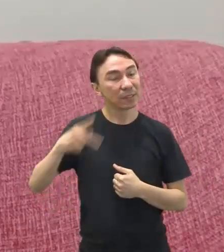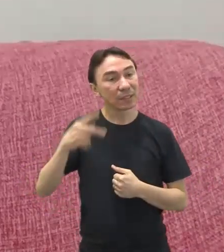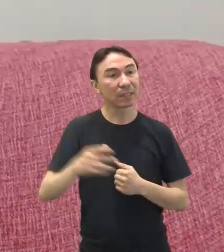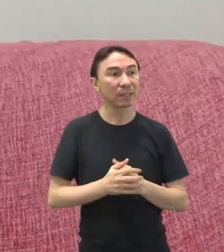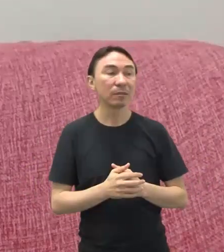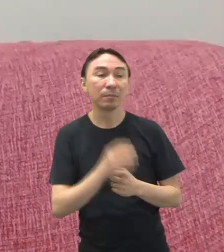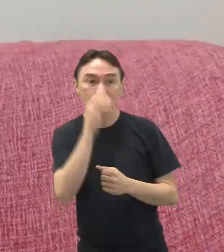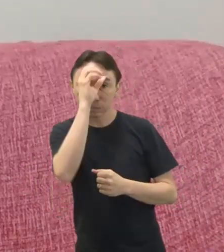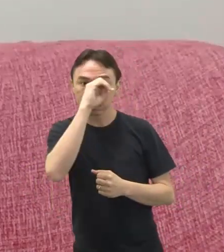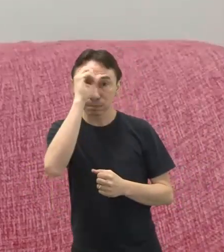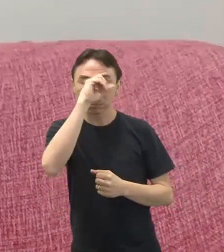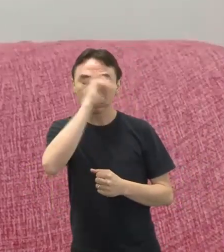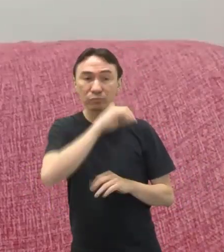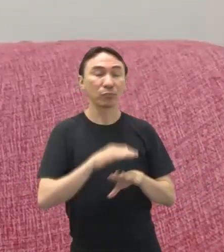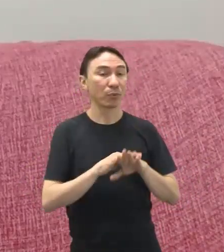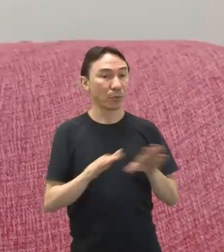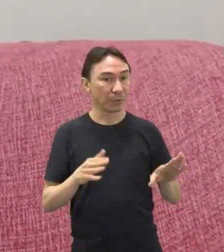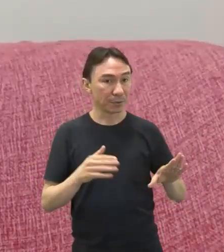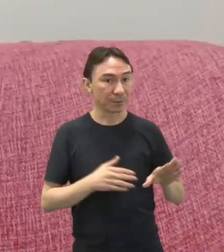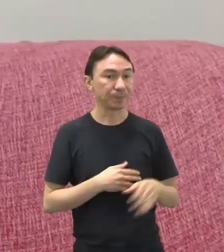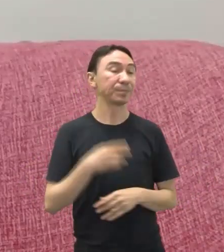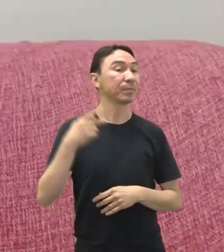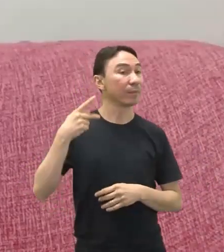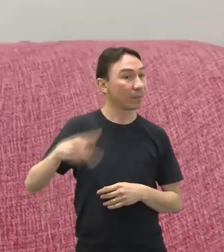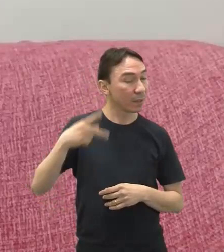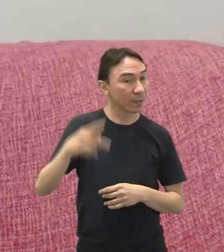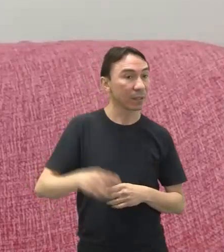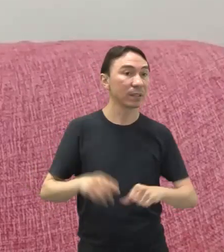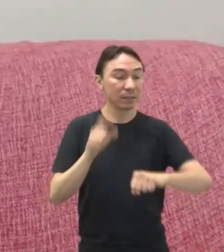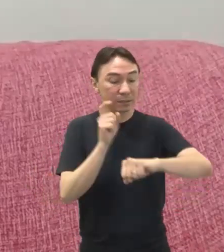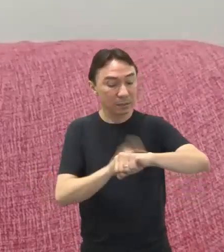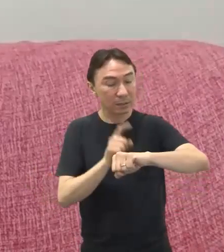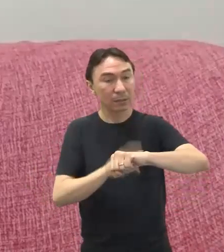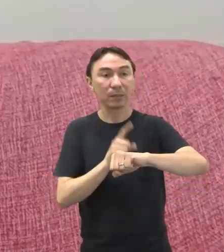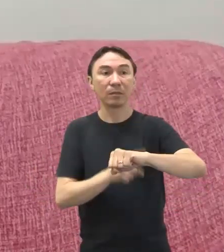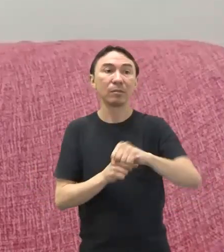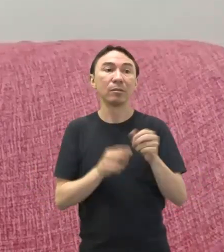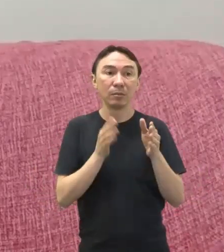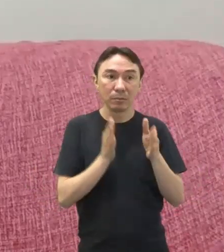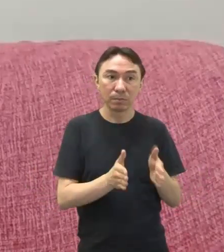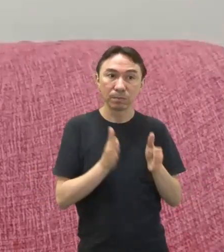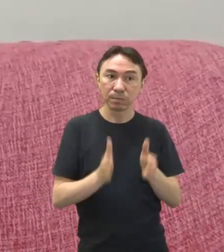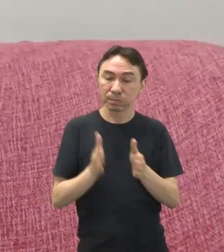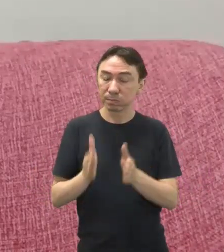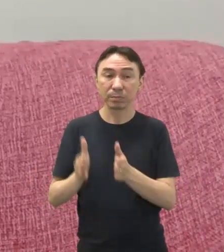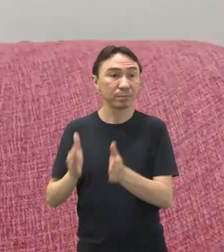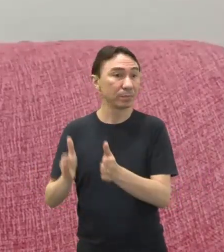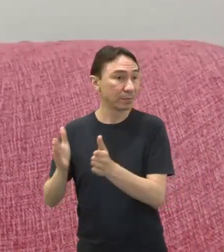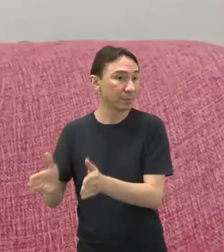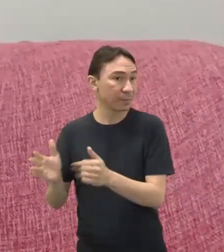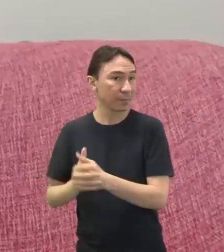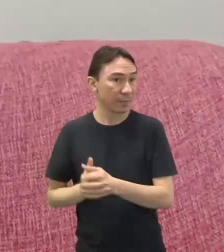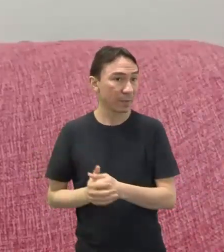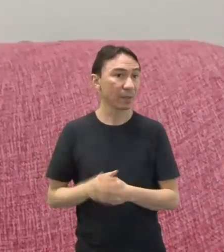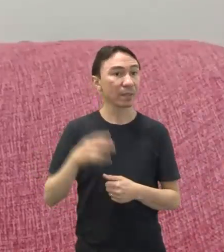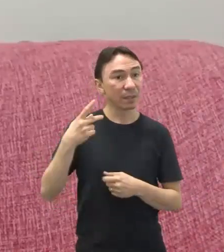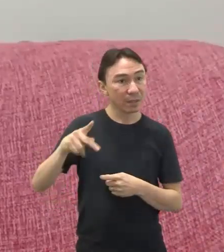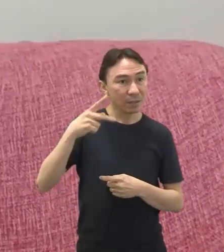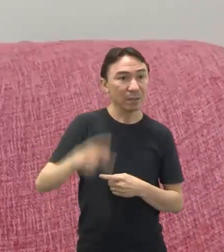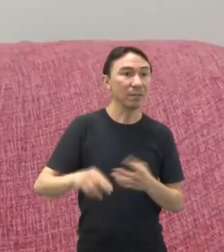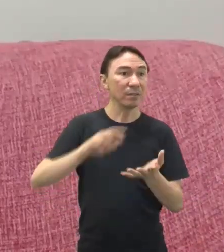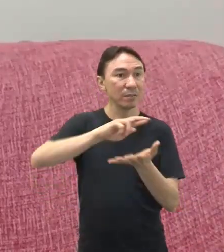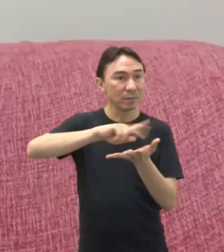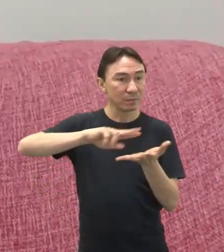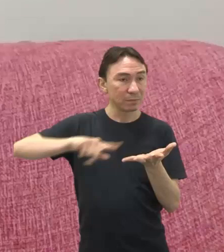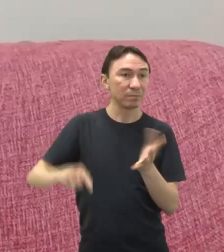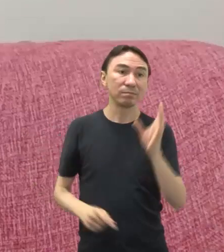não transpor o tema proposto organizando o tempo total de utilização desses recursos para as diversas funções